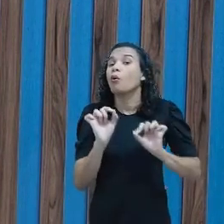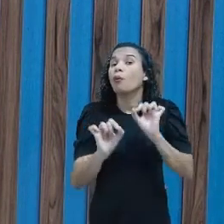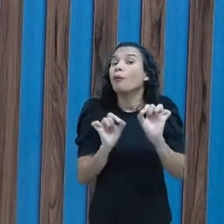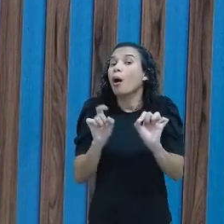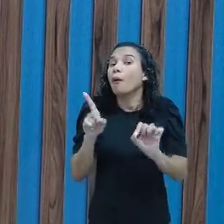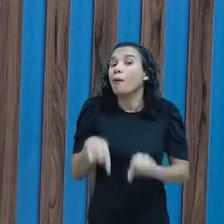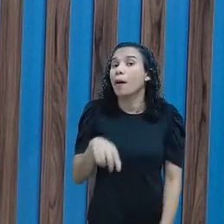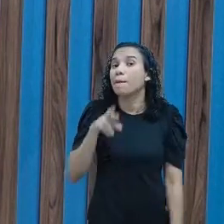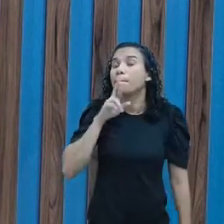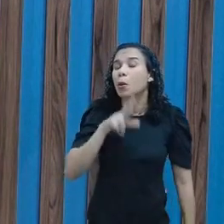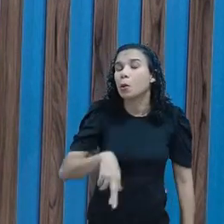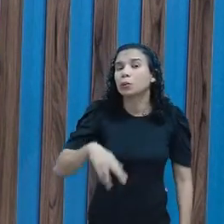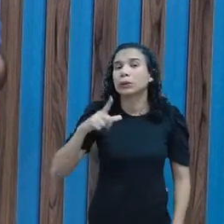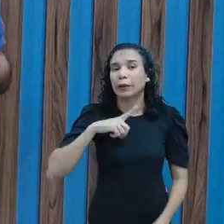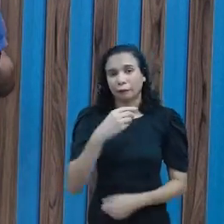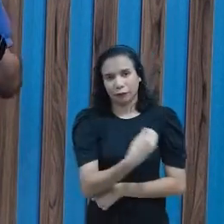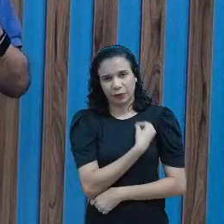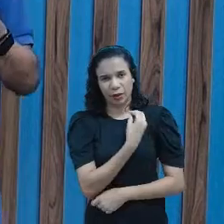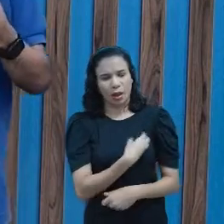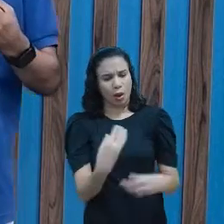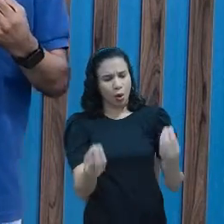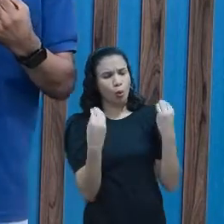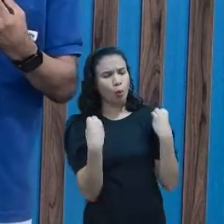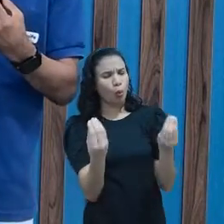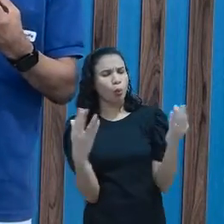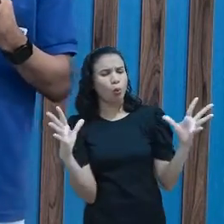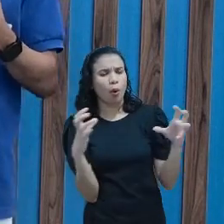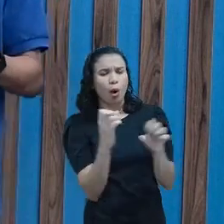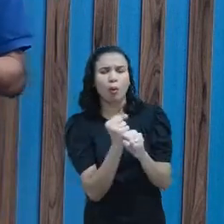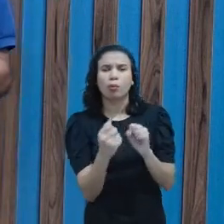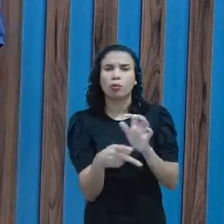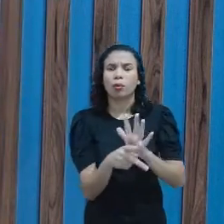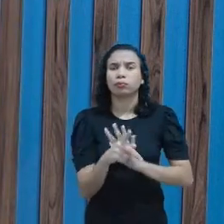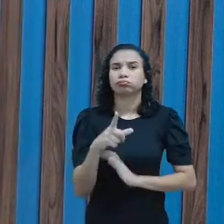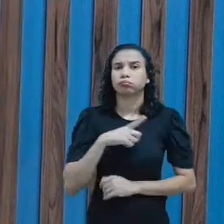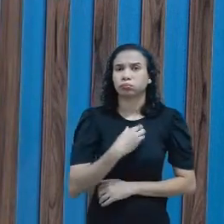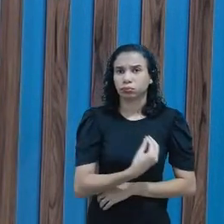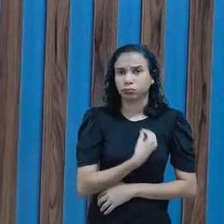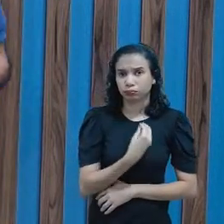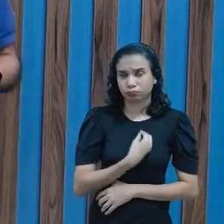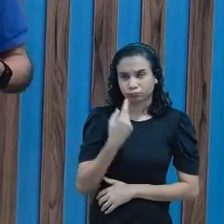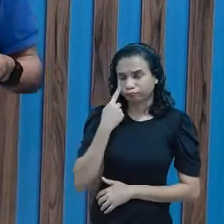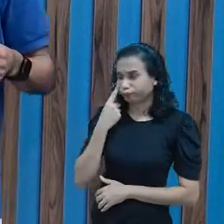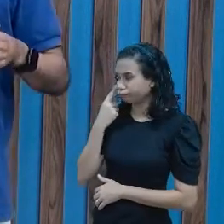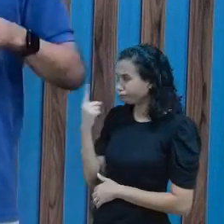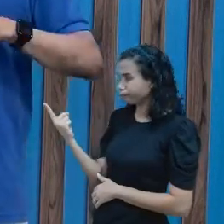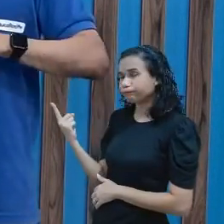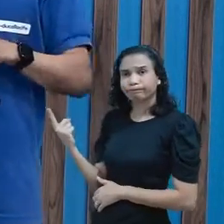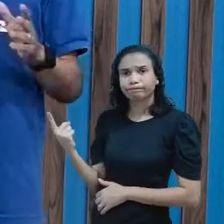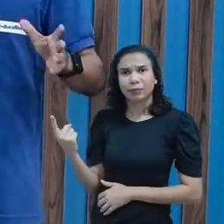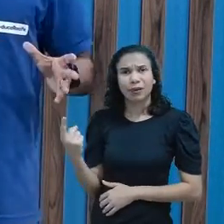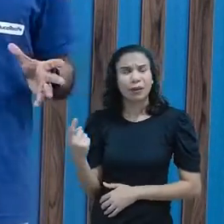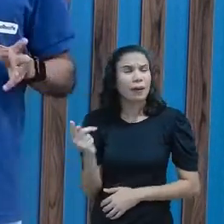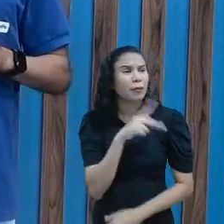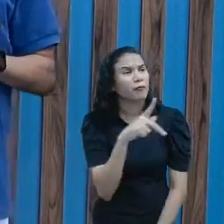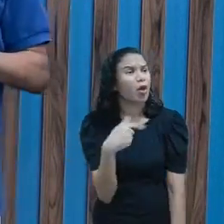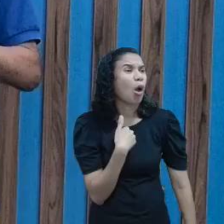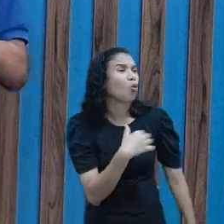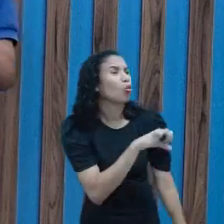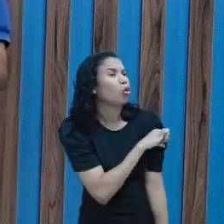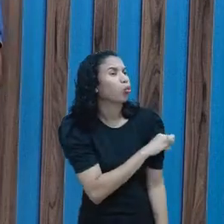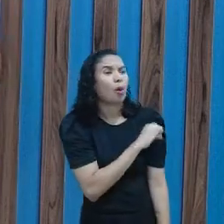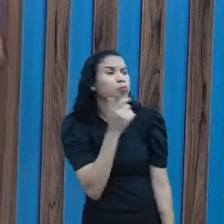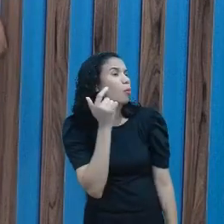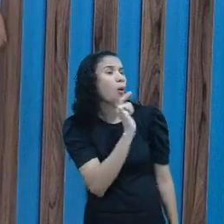será esta medida? Como é que eu vou calcular essa questão da Universidade de Pernambuco? Ricardinho, eu sou nono ano, eu não consigo não. Consegue,